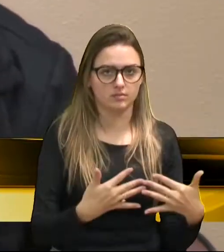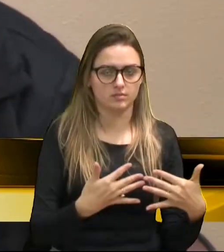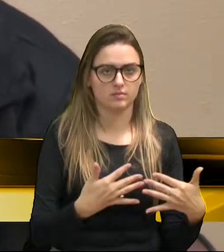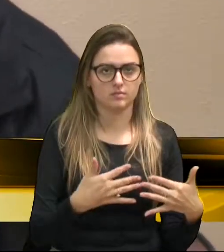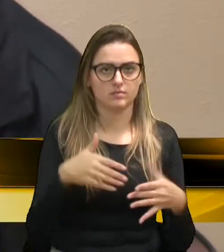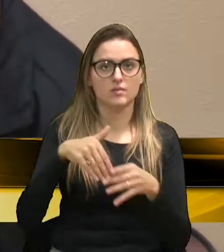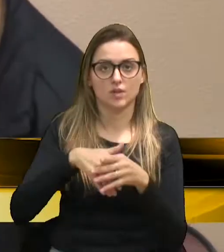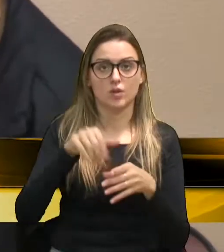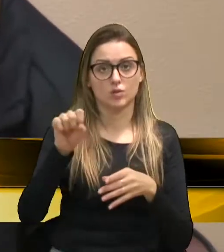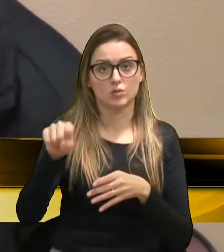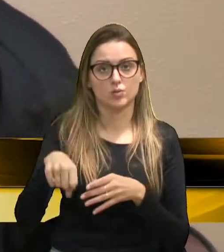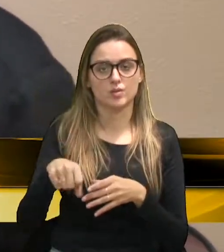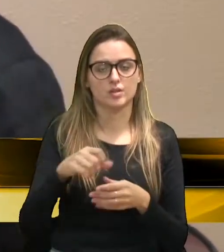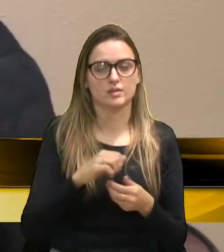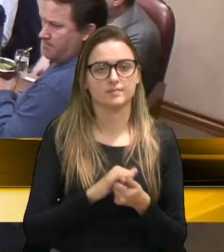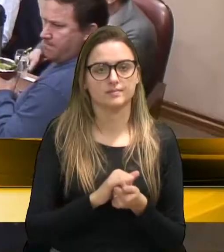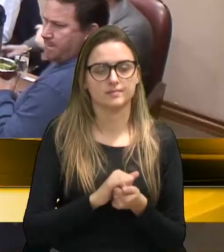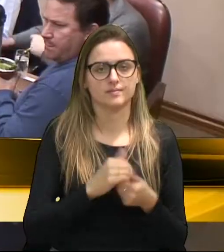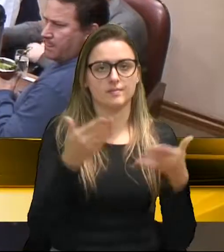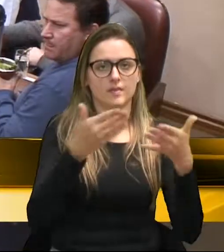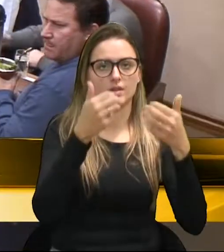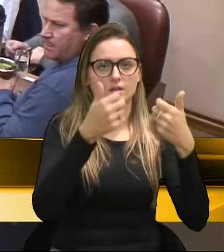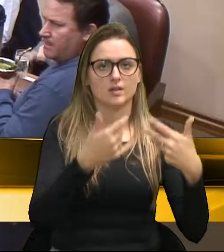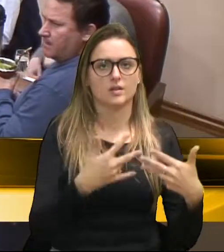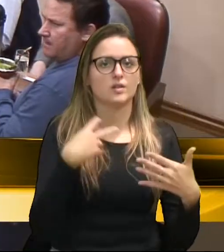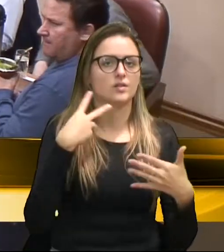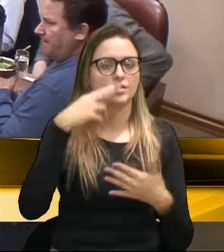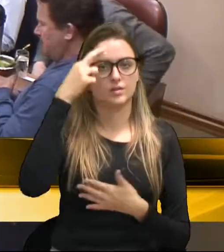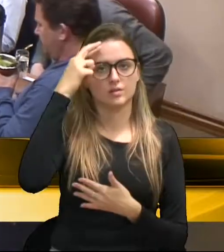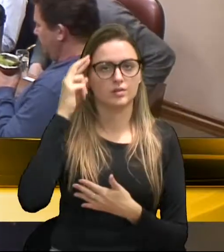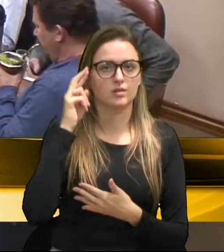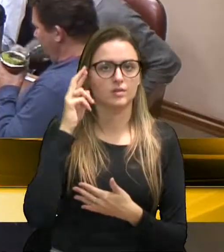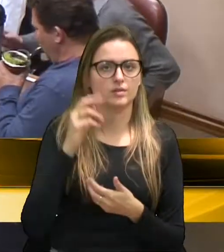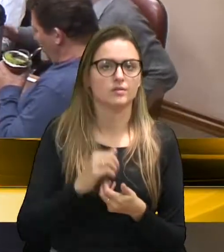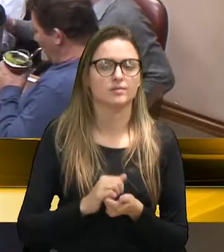voto favorável. Para declarar o voto, o vereador Rafael Bueno.